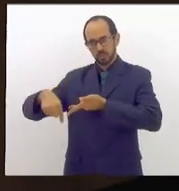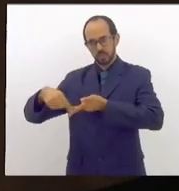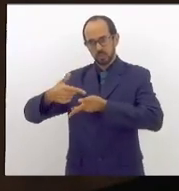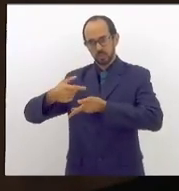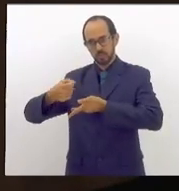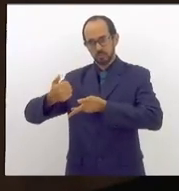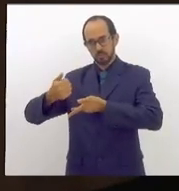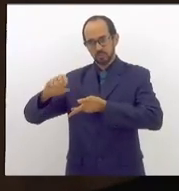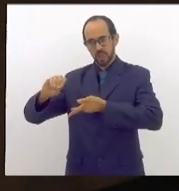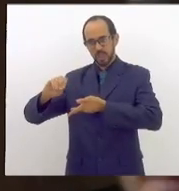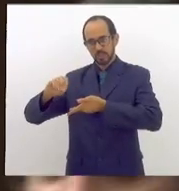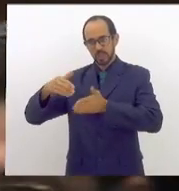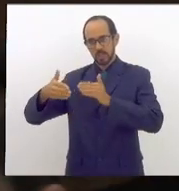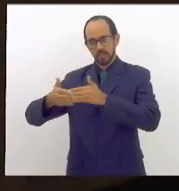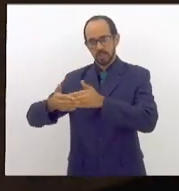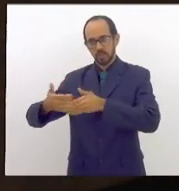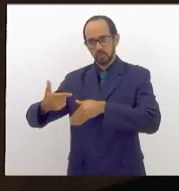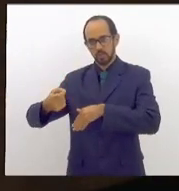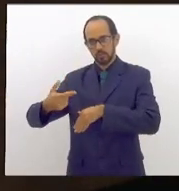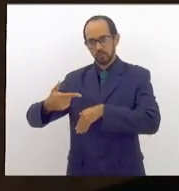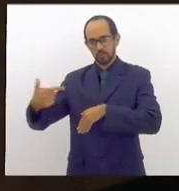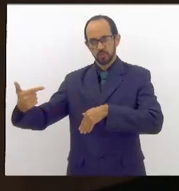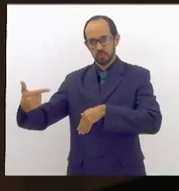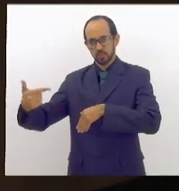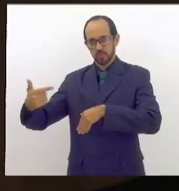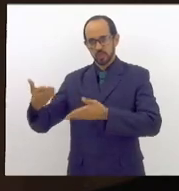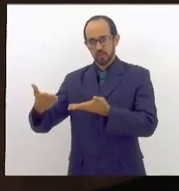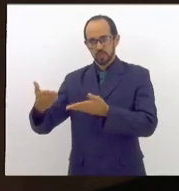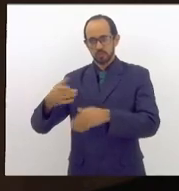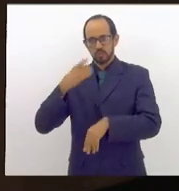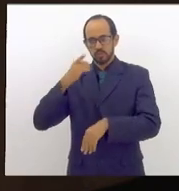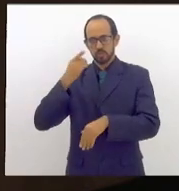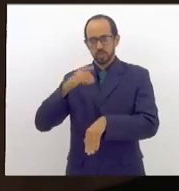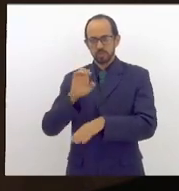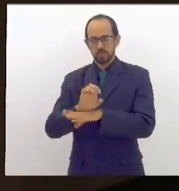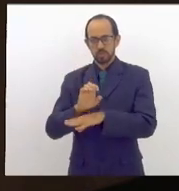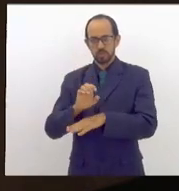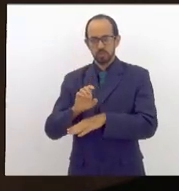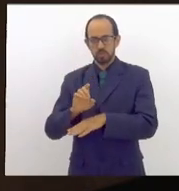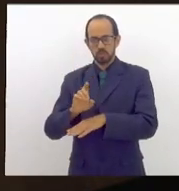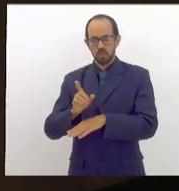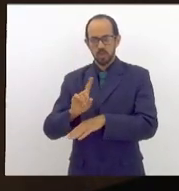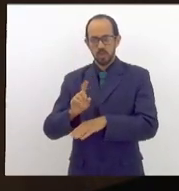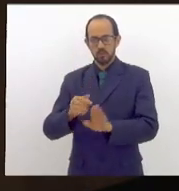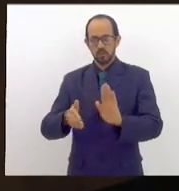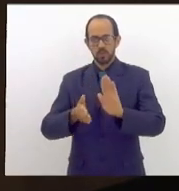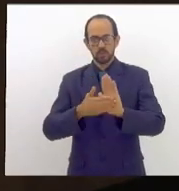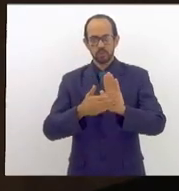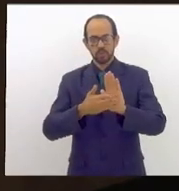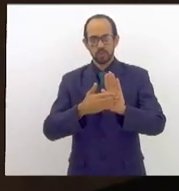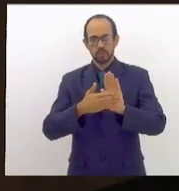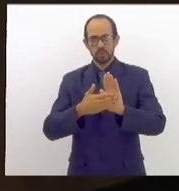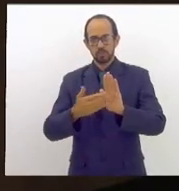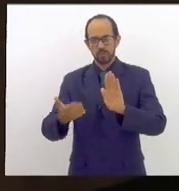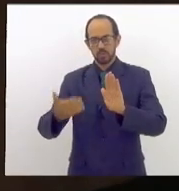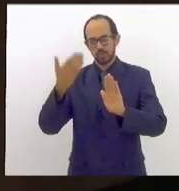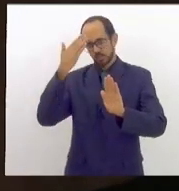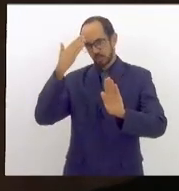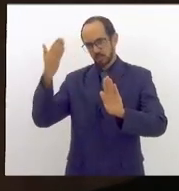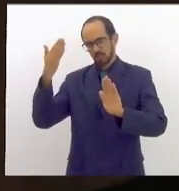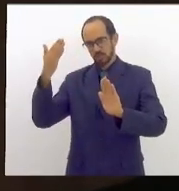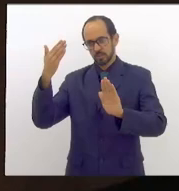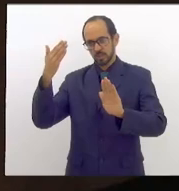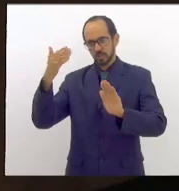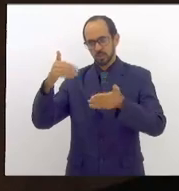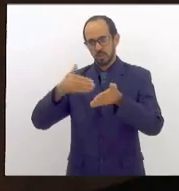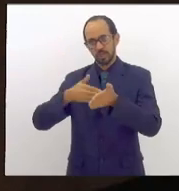a 2022 agora como deputado estadual não vi candidato Quero Agradecer uma Até